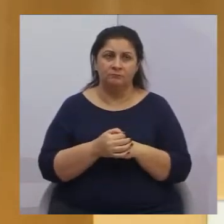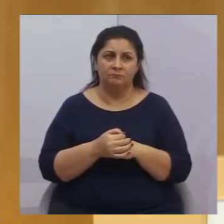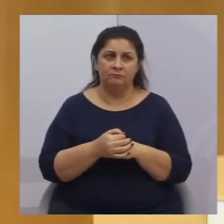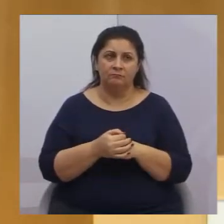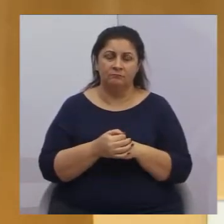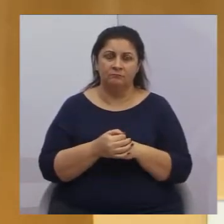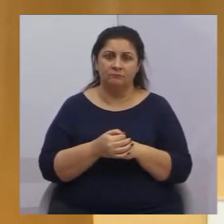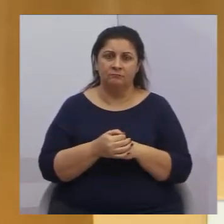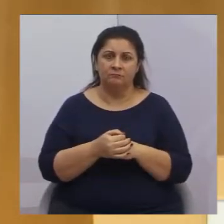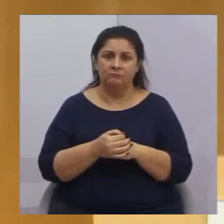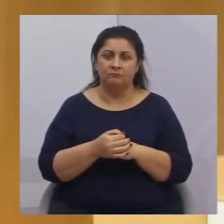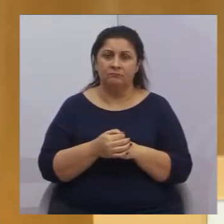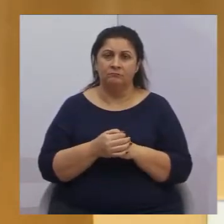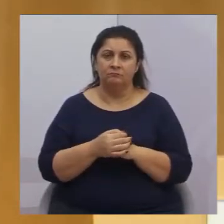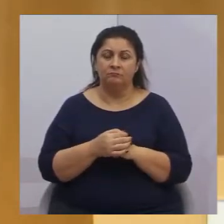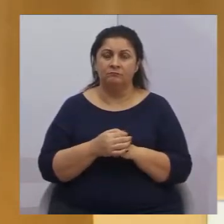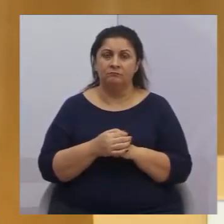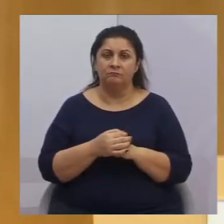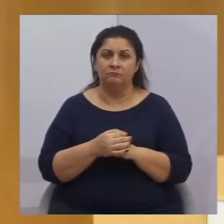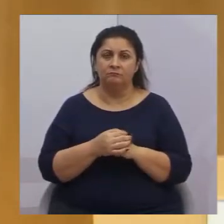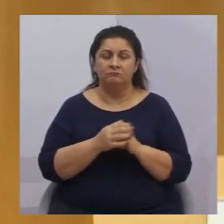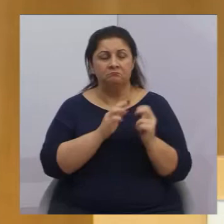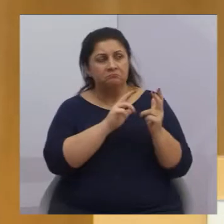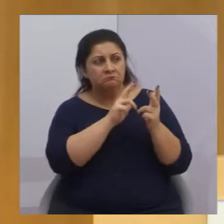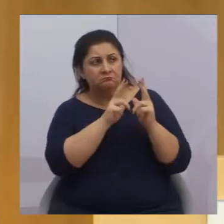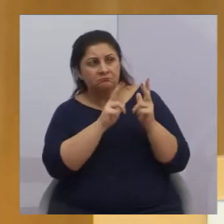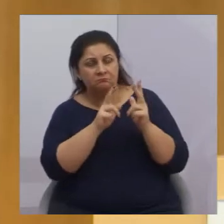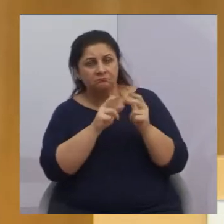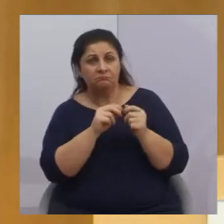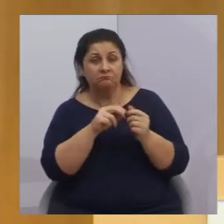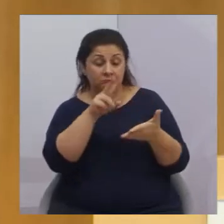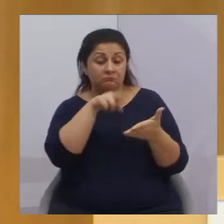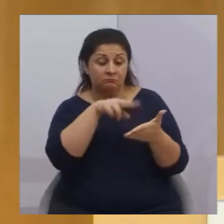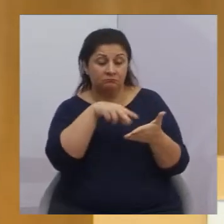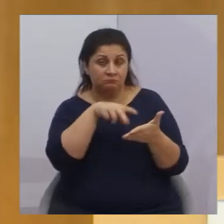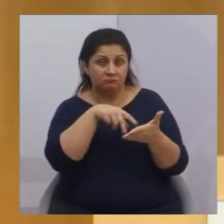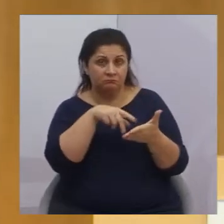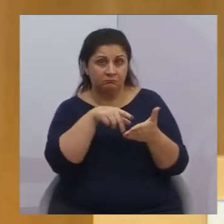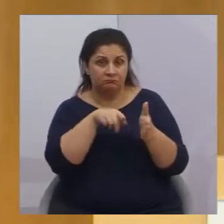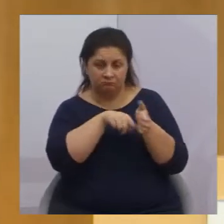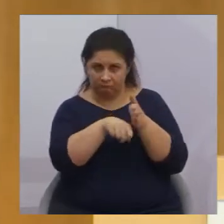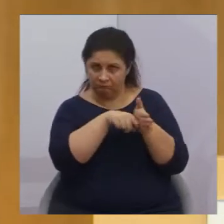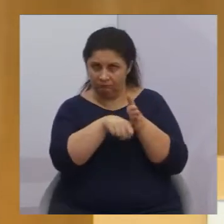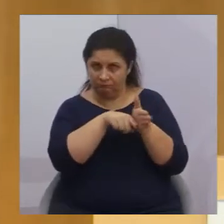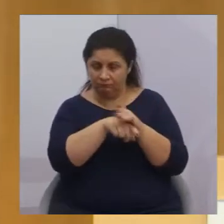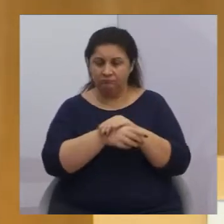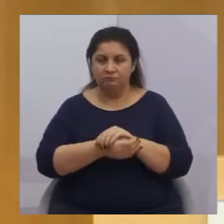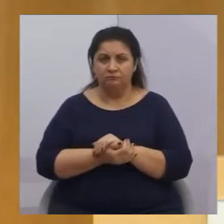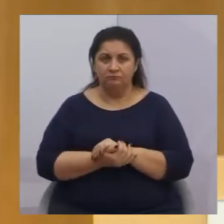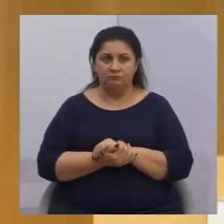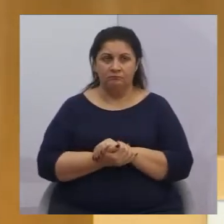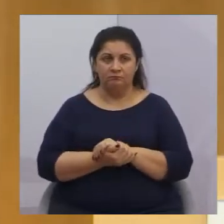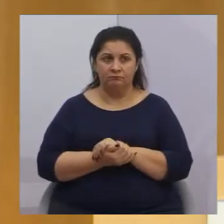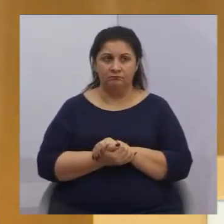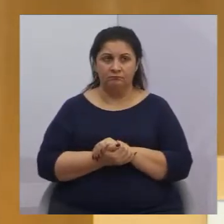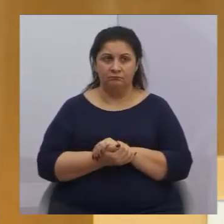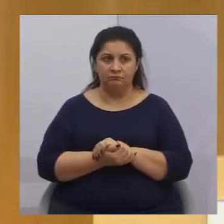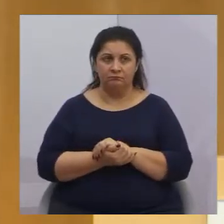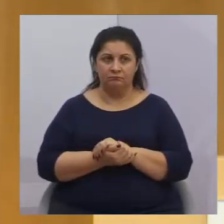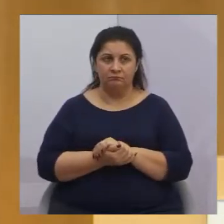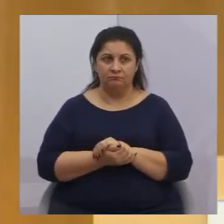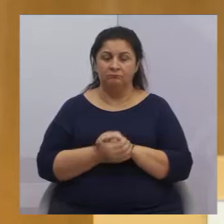da sessão, que estava lendo uma pesquisa, de hoje inclusive, né, com relação à síndrome